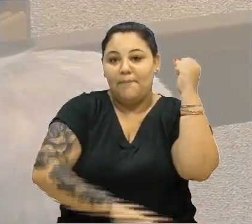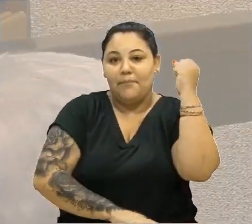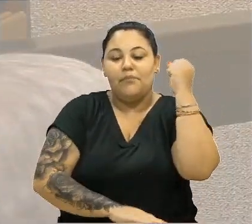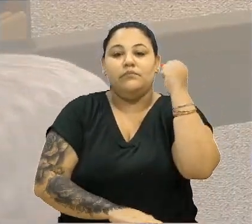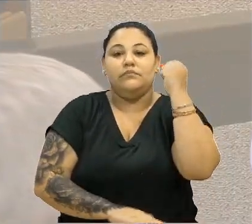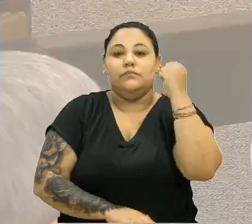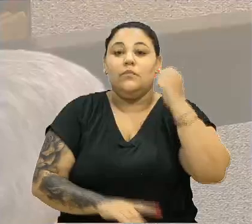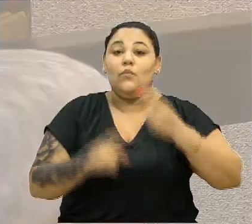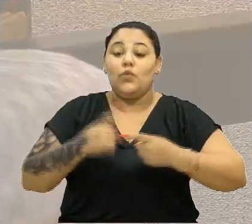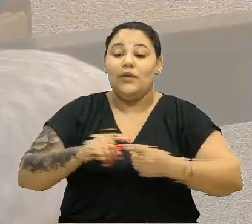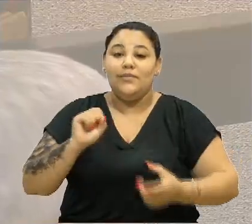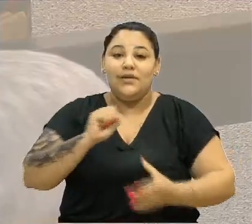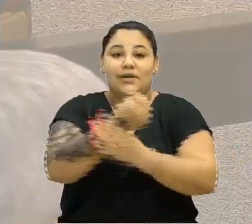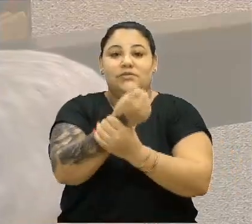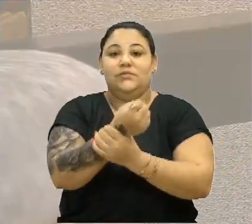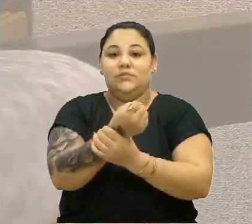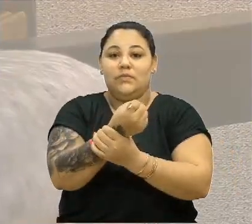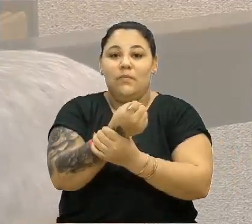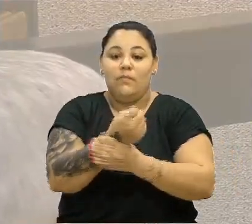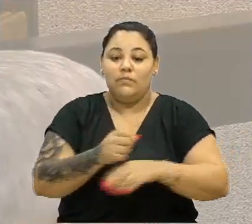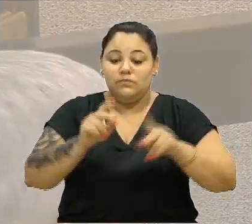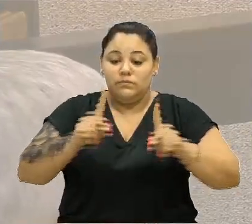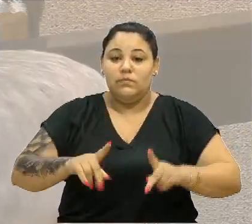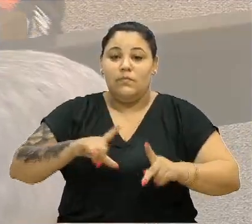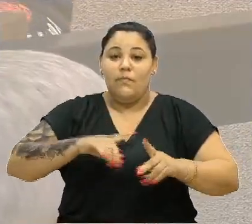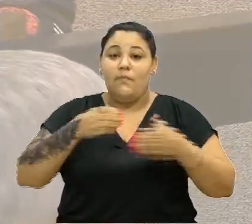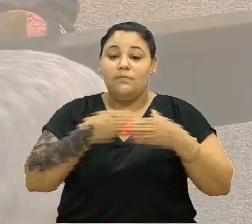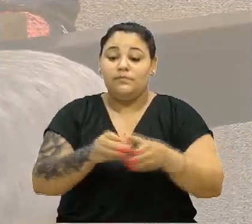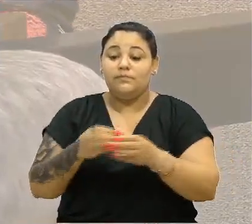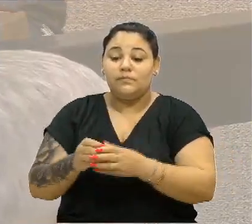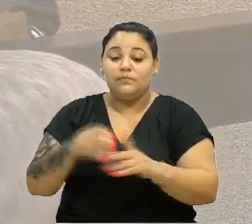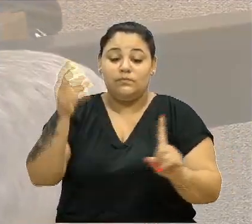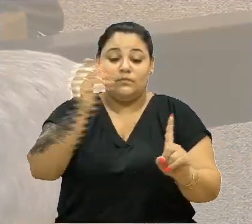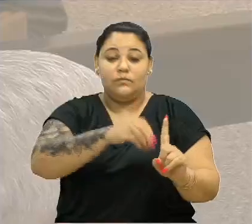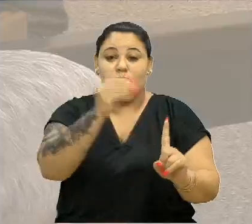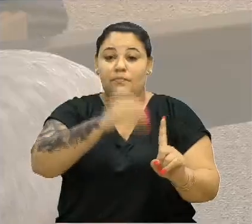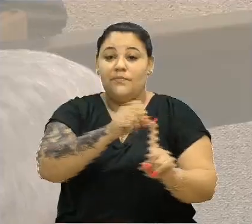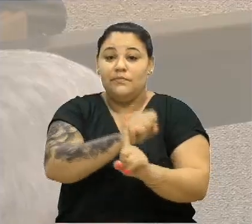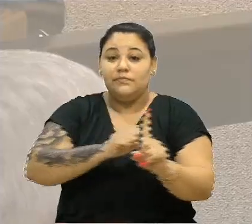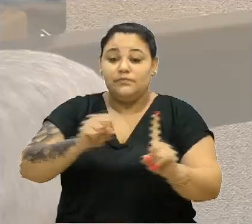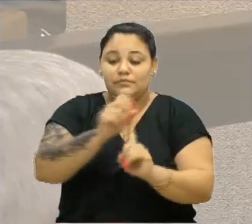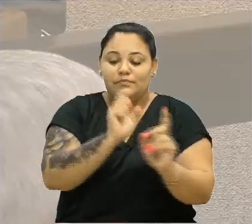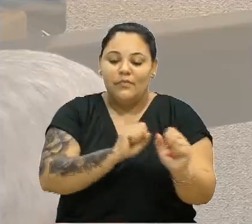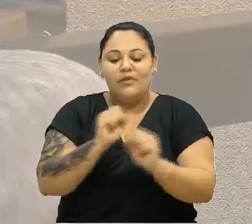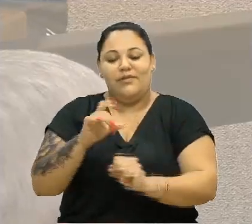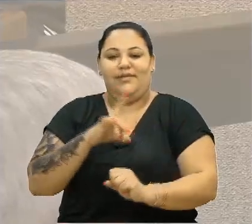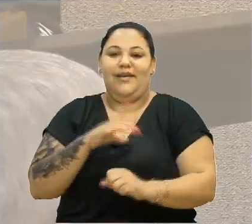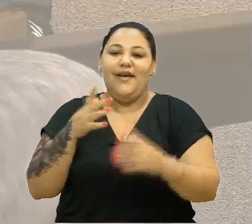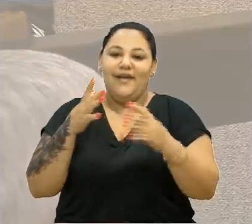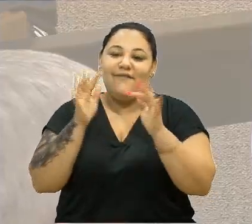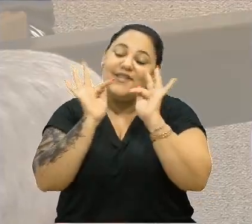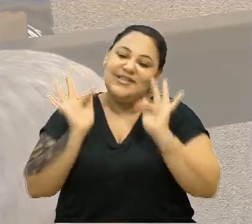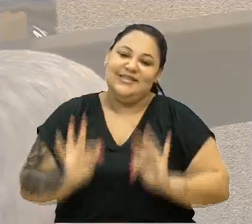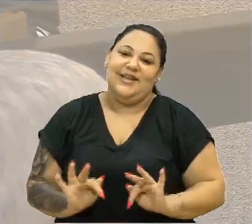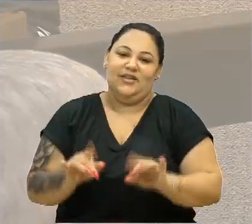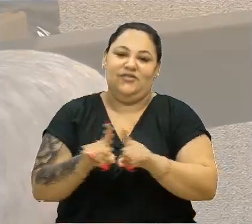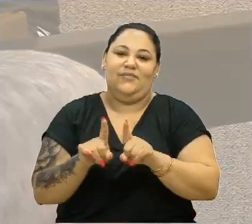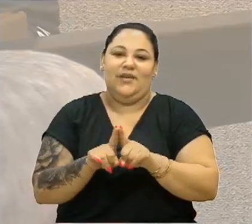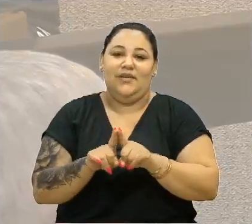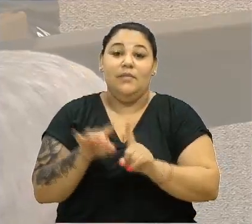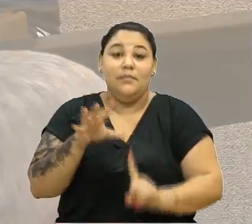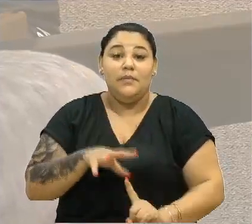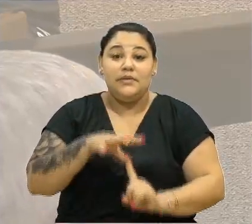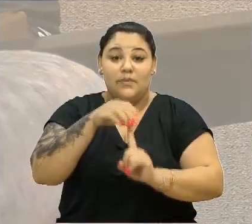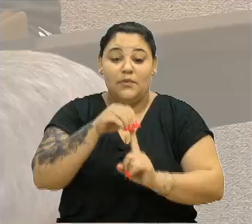que pessoas de vulnerabilidade social possam ter a alegria, a felicidade e, acima de tudo,